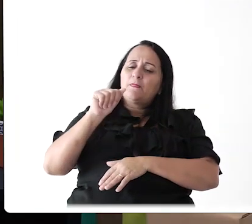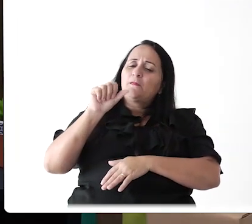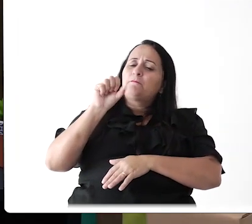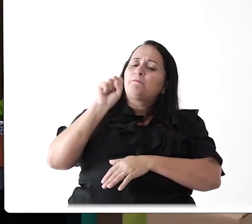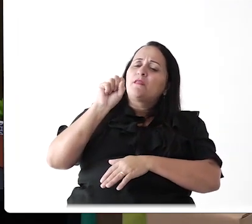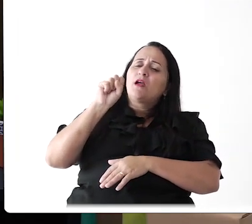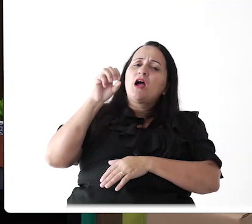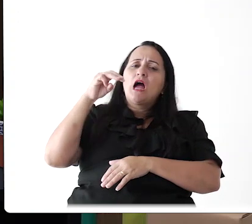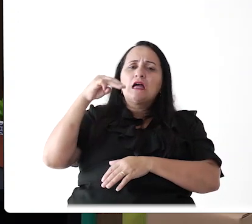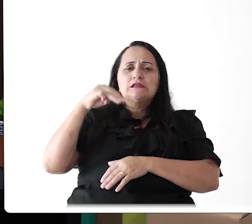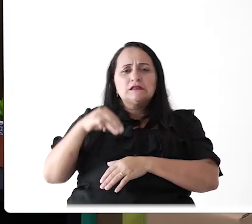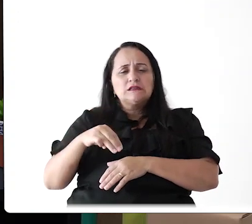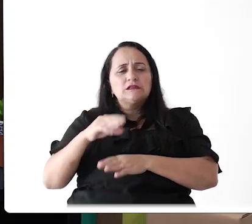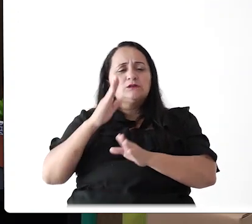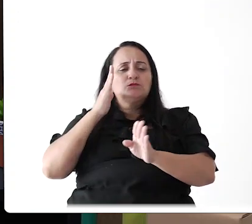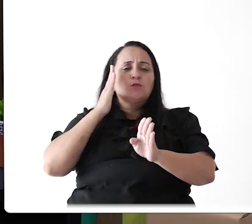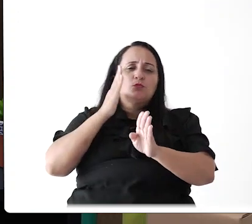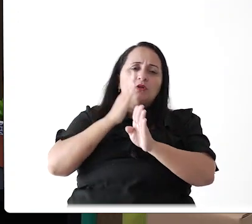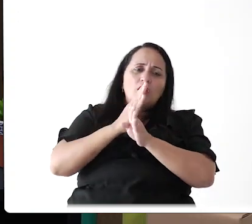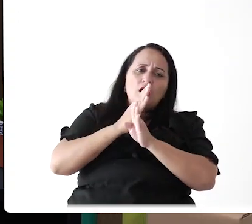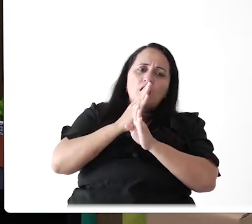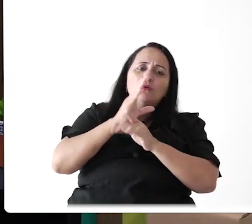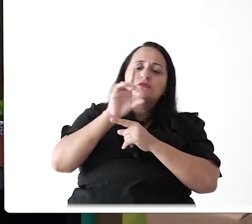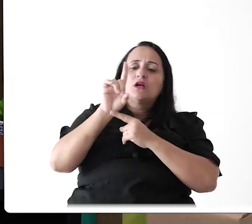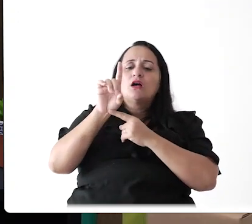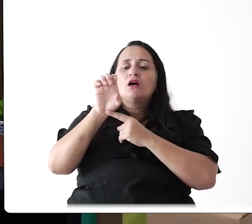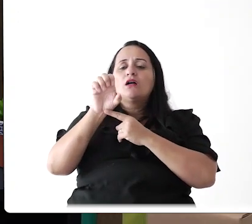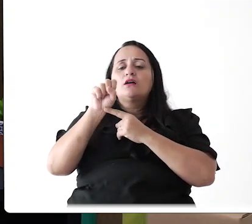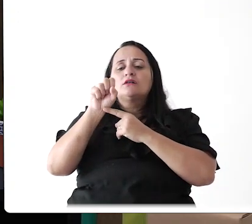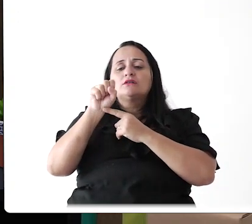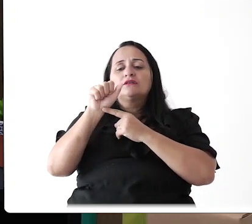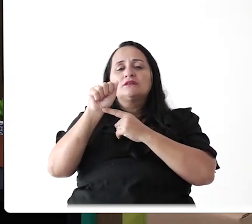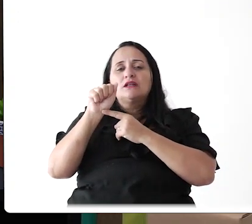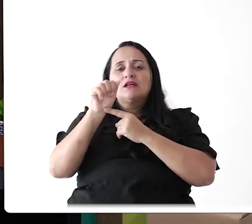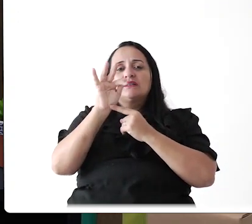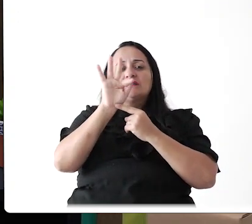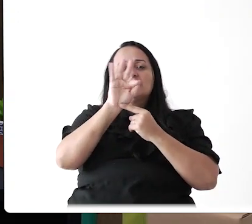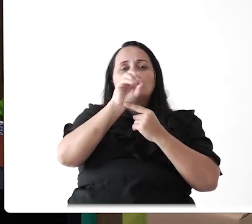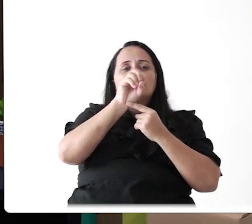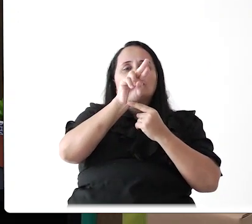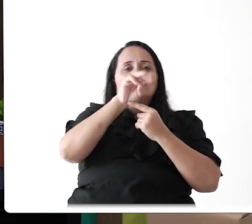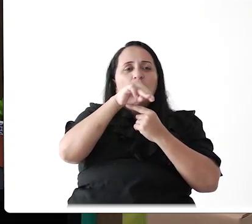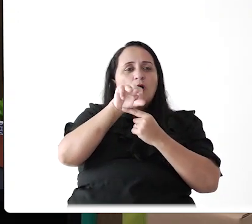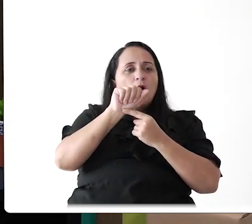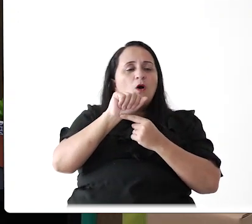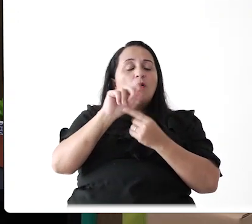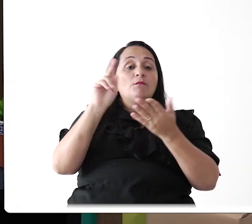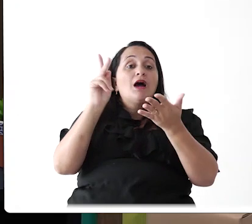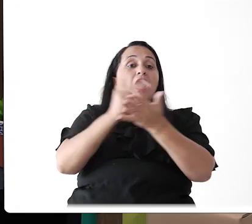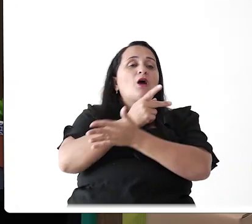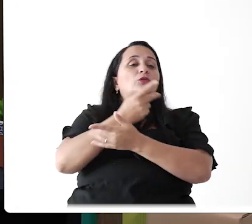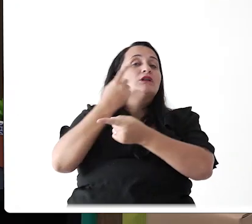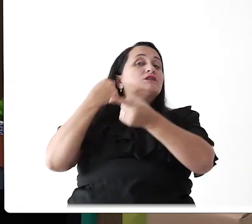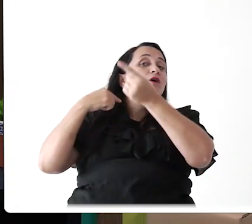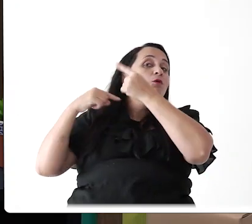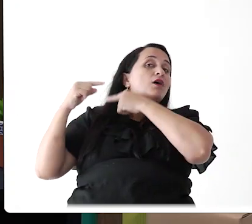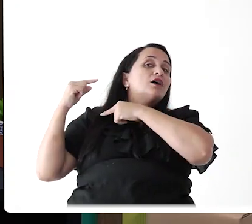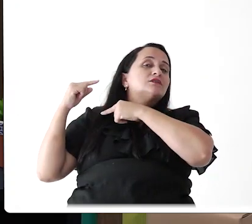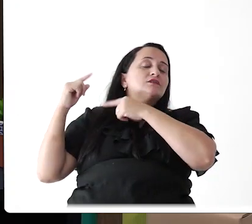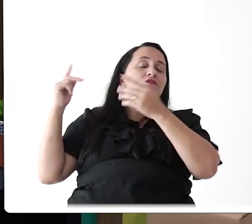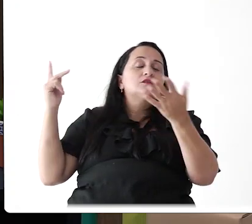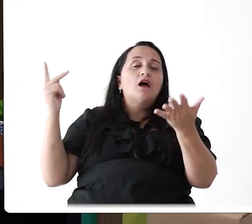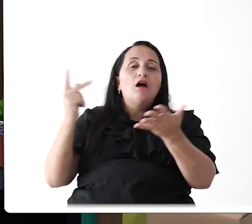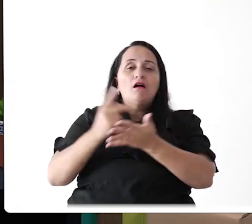assim, dessa forma, por causa disso, né? Por causa de algum acontecimento anterior que